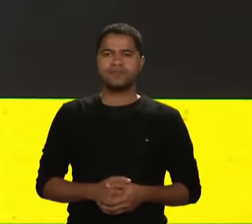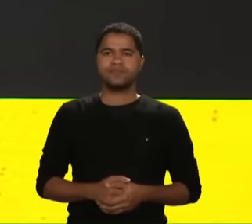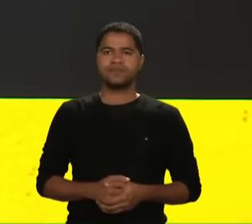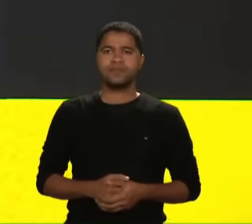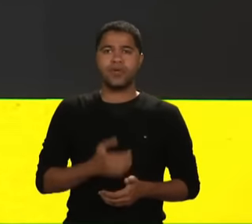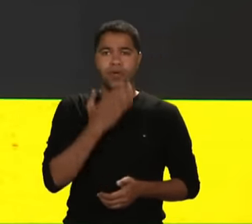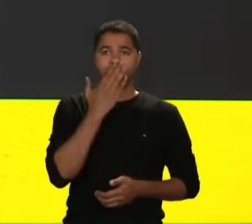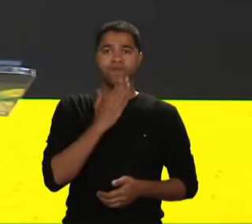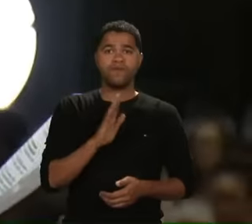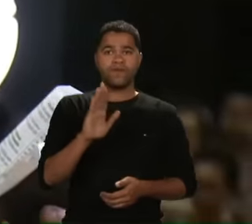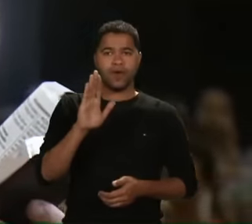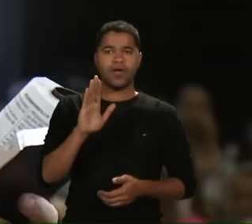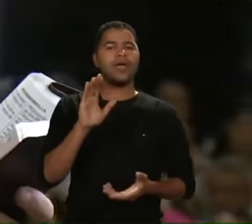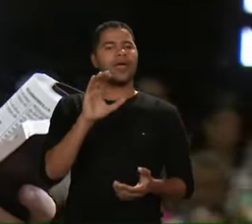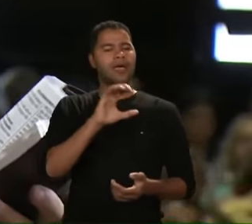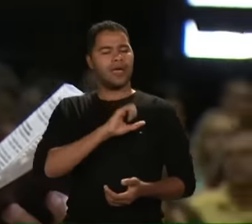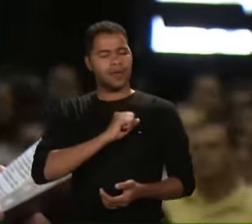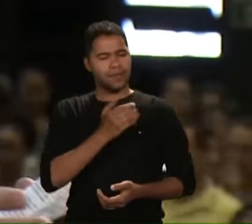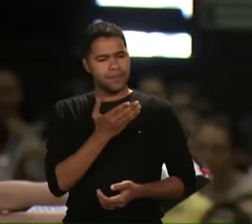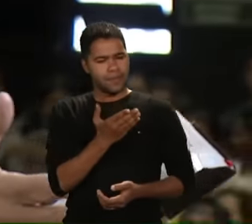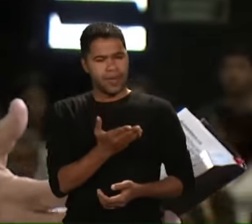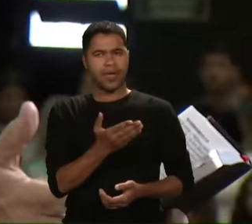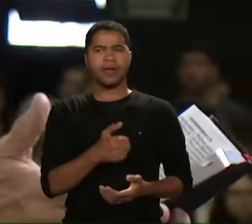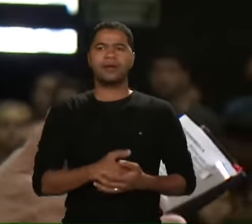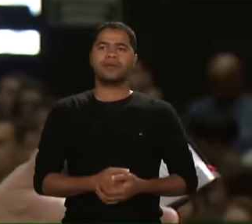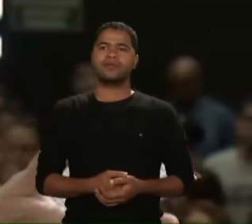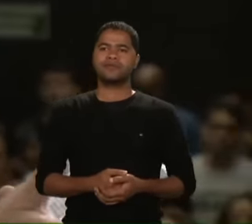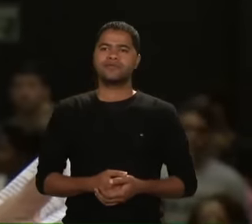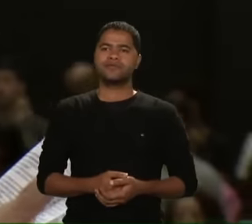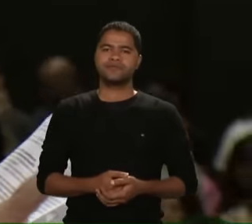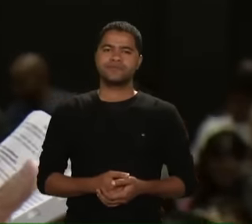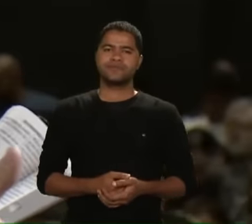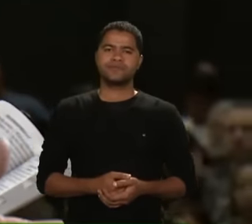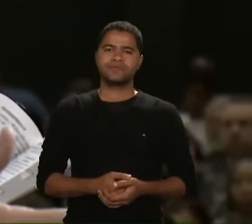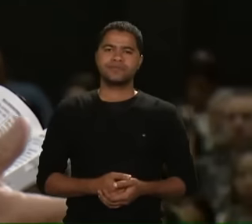fiz os votos de amar-te, querer-te,